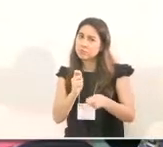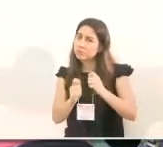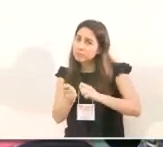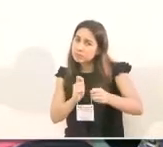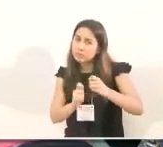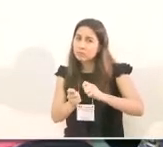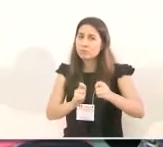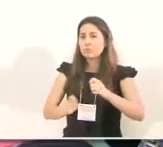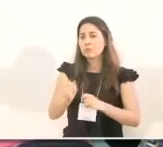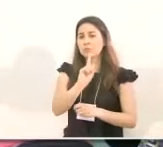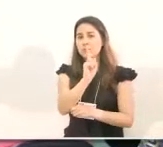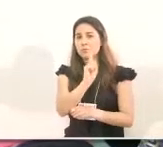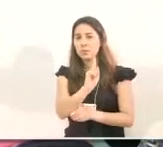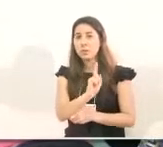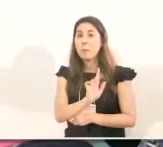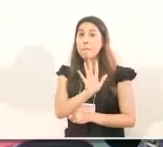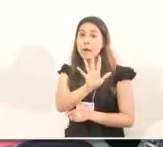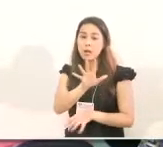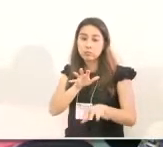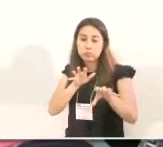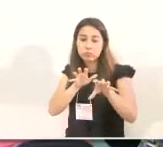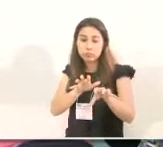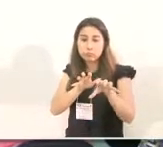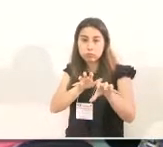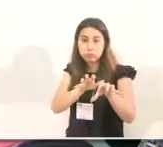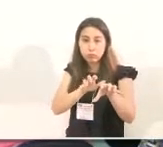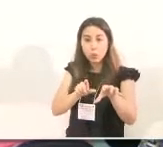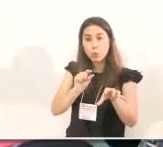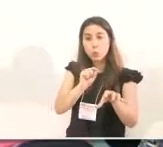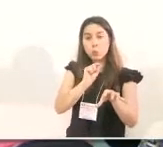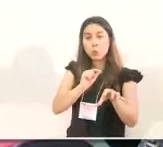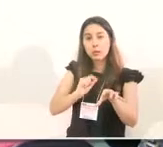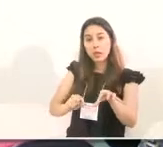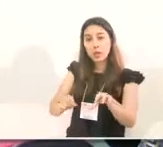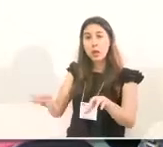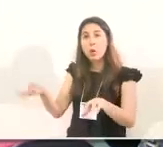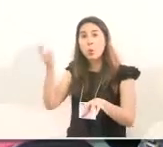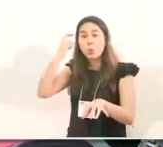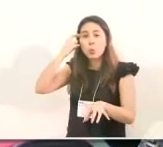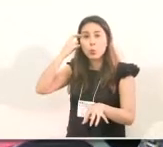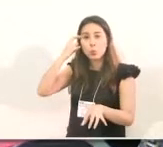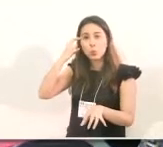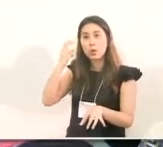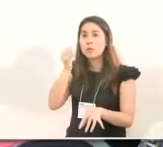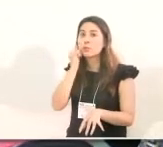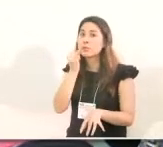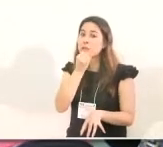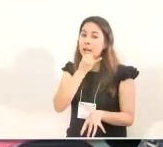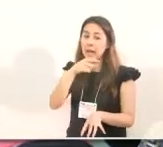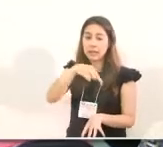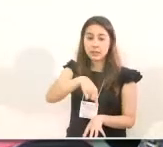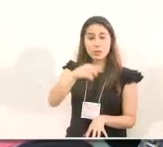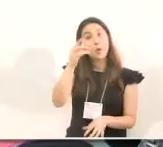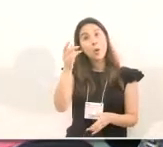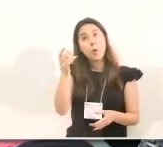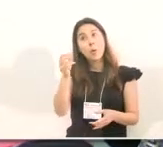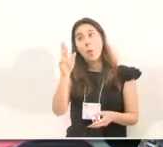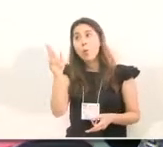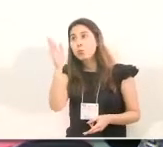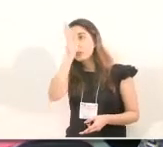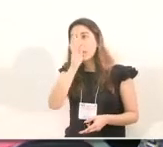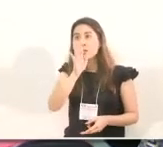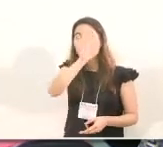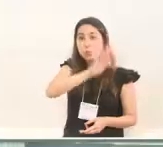origem de todos nós mas a influência cultural dos italianos aqui na nossa região no brasil todo mas na nossa região